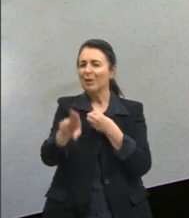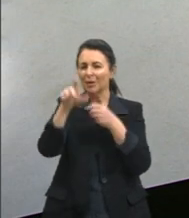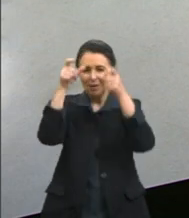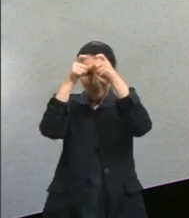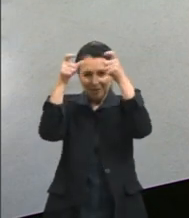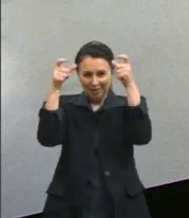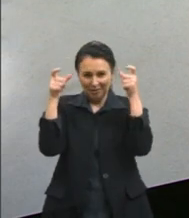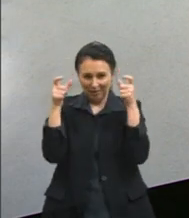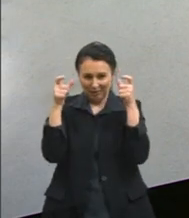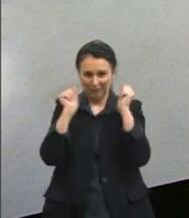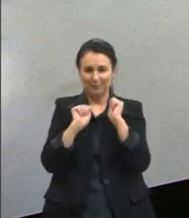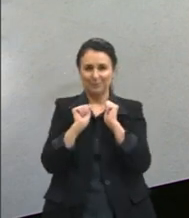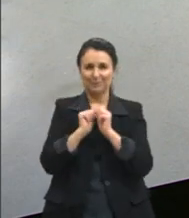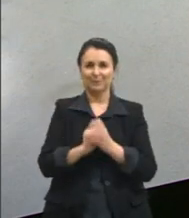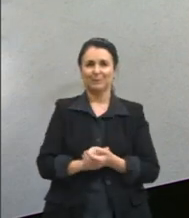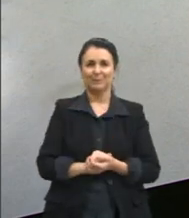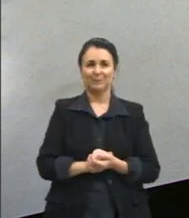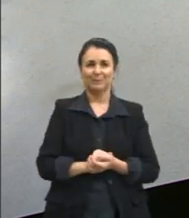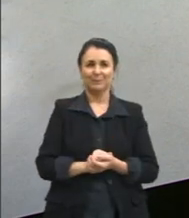ver.